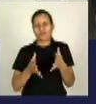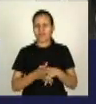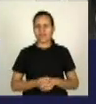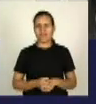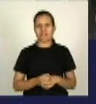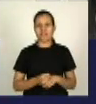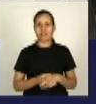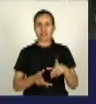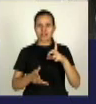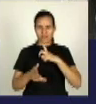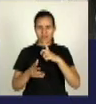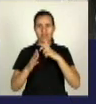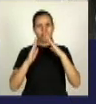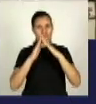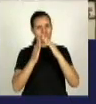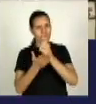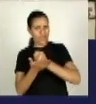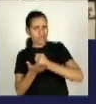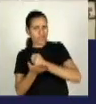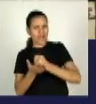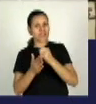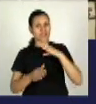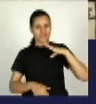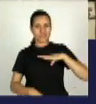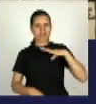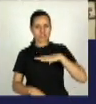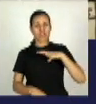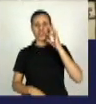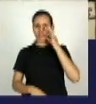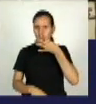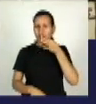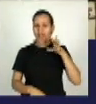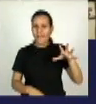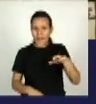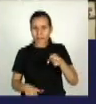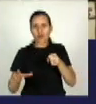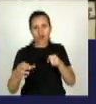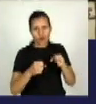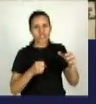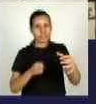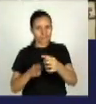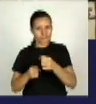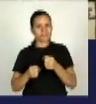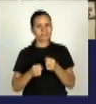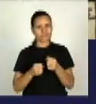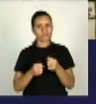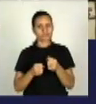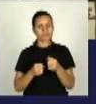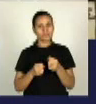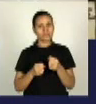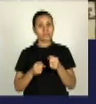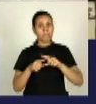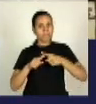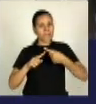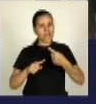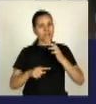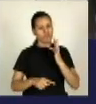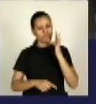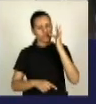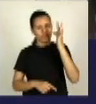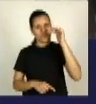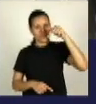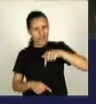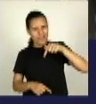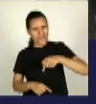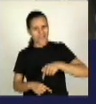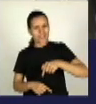E para o descarte mesmo, qual é o... Então, a gente tem várias farmácias na cidade que já realizam essa coleta. Mas eu queria